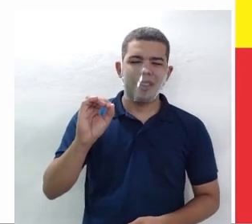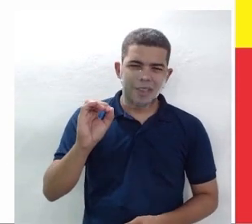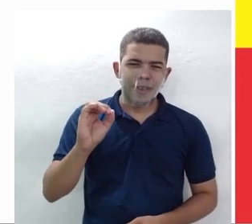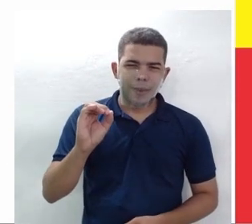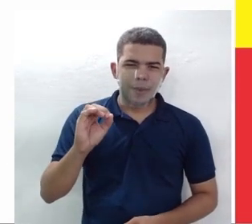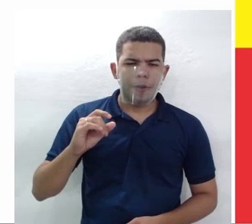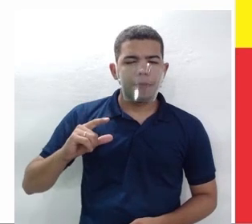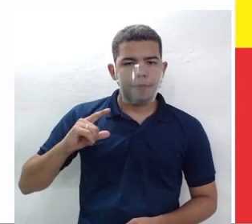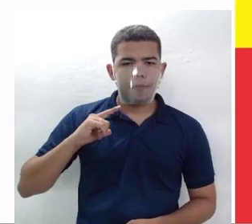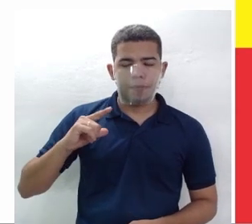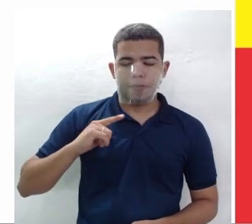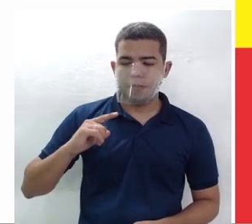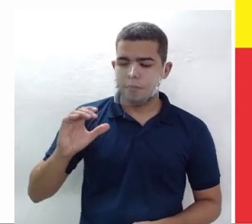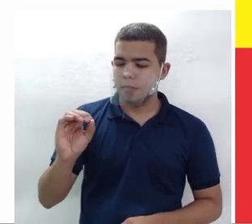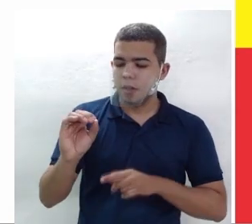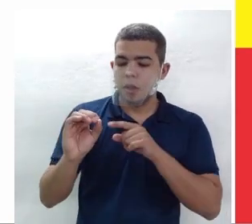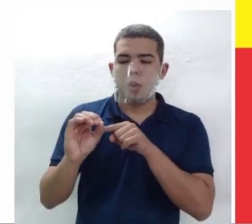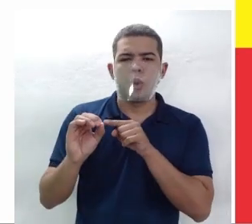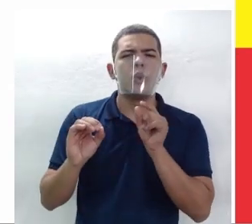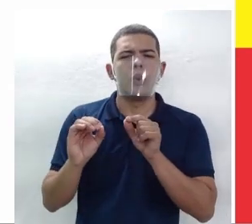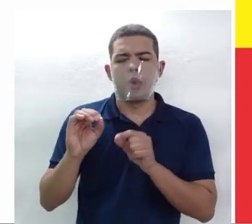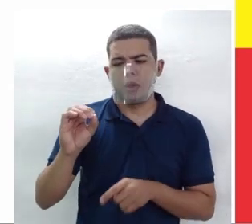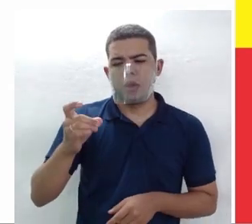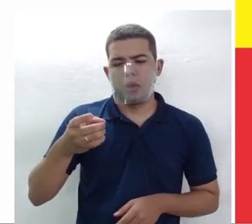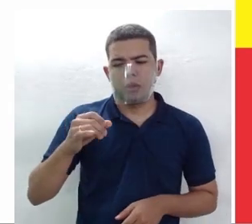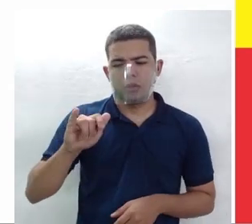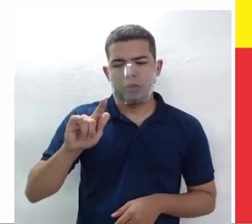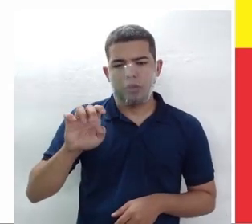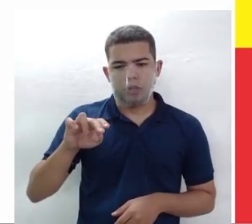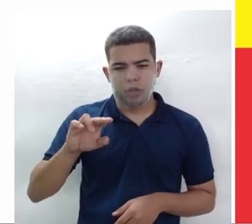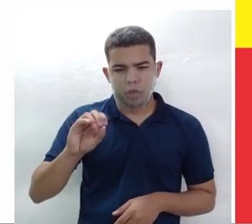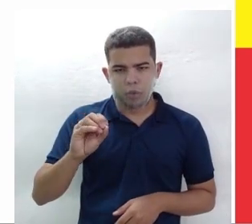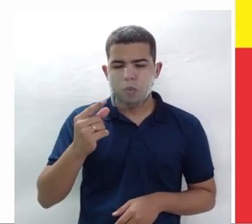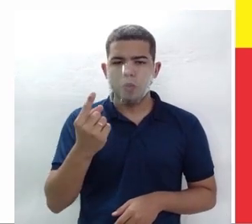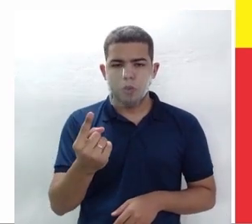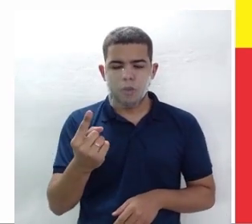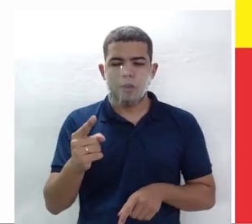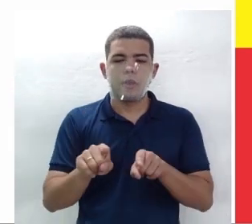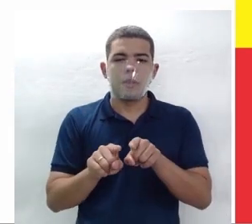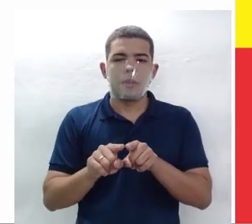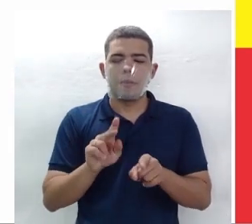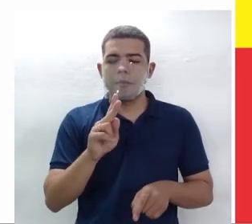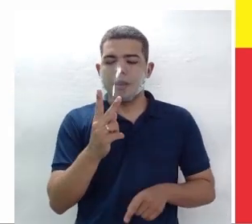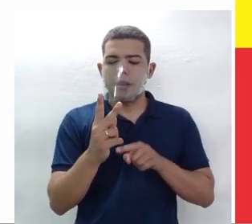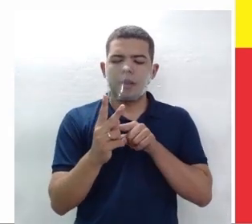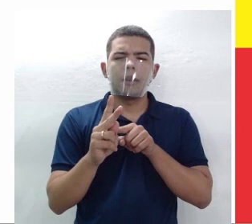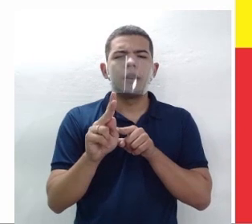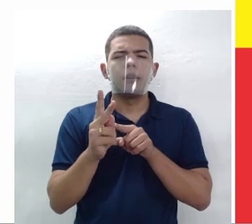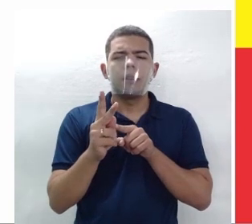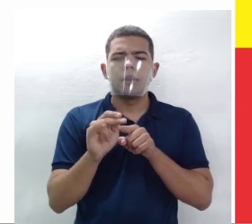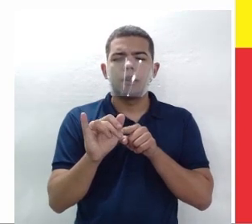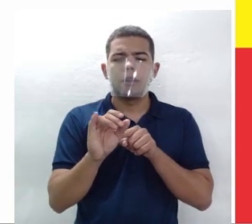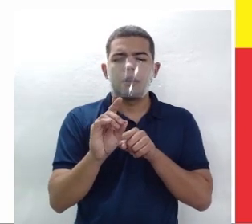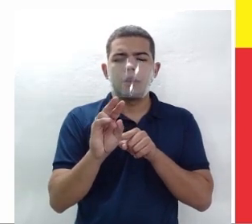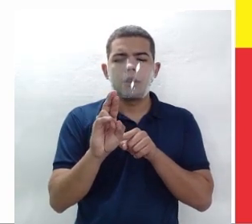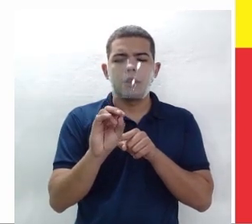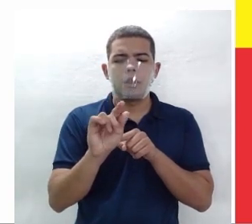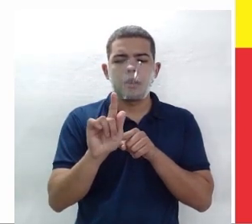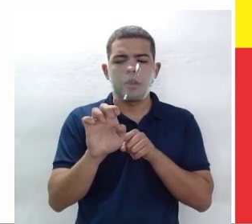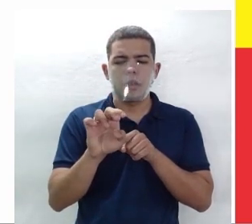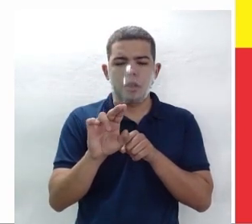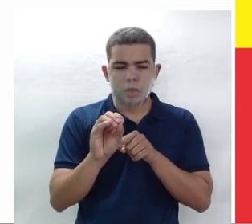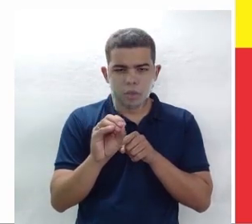de oxigênio e duas moléculas de hidrogênio. Então, o que é que vai